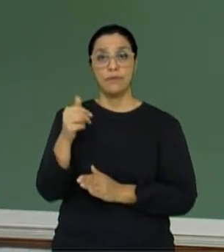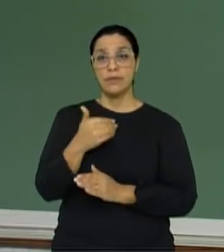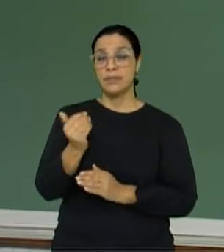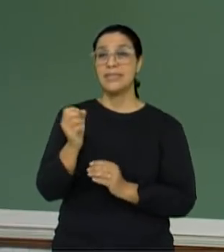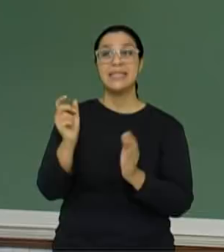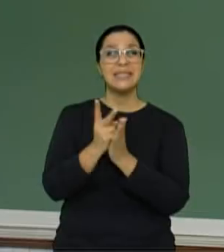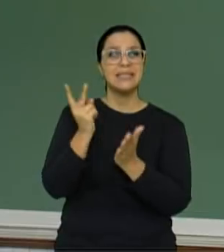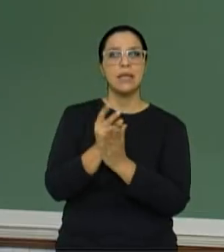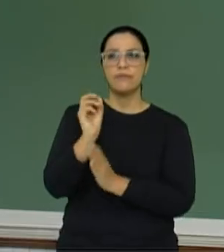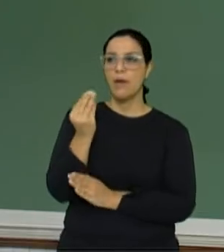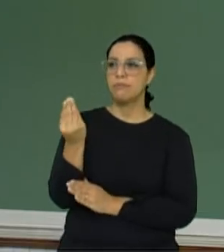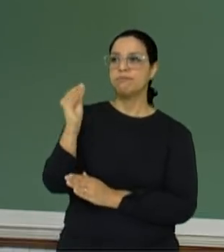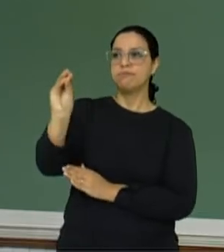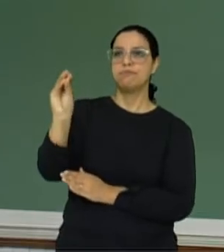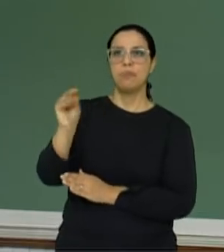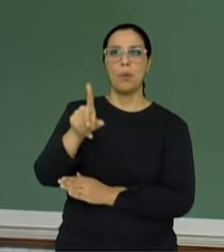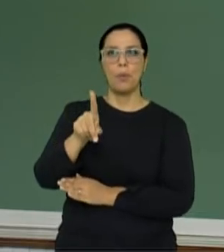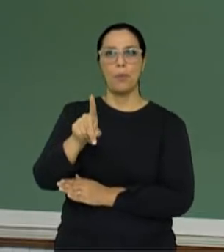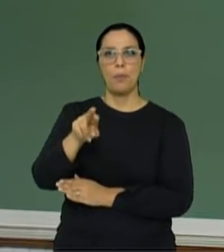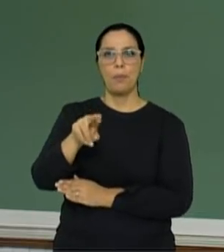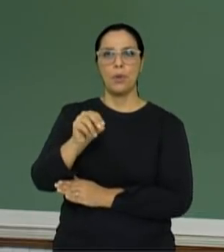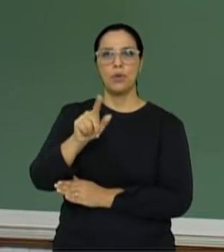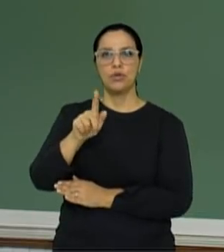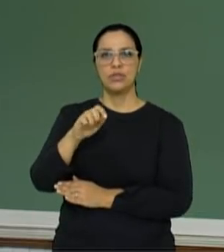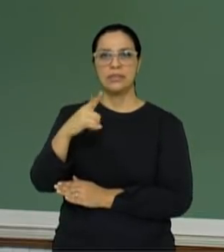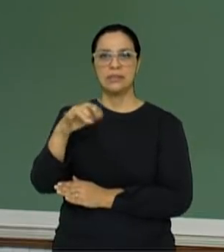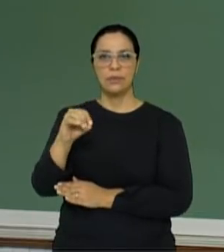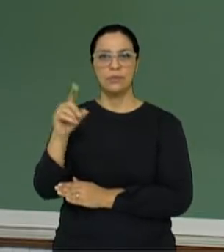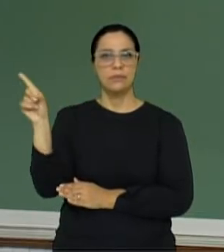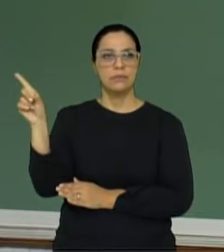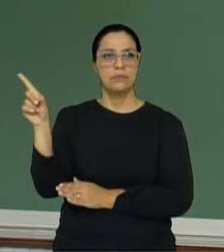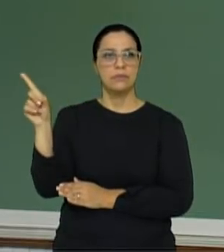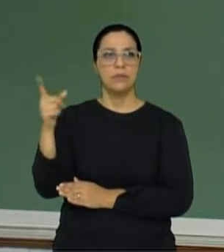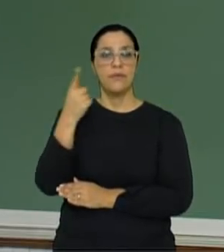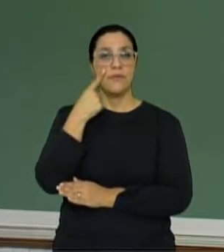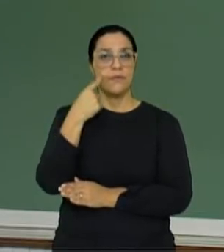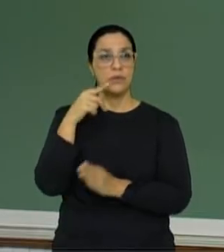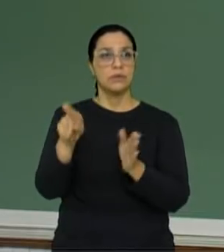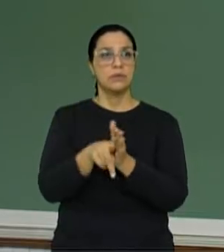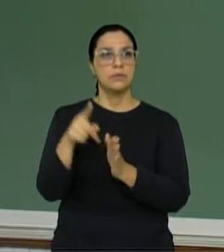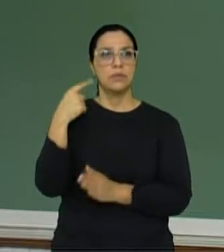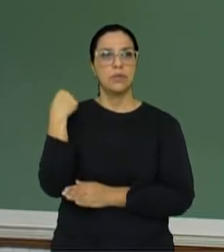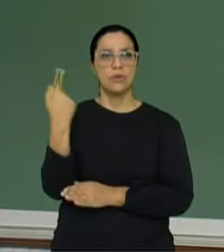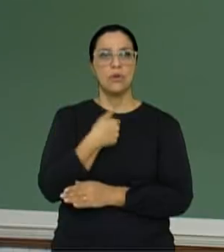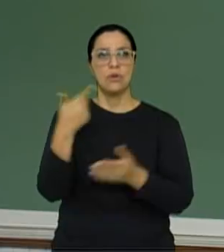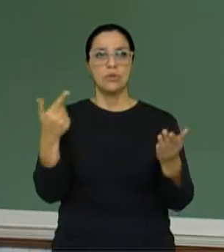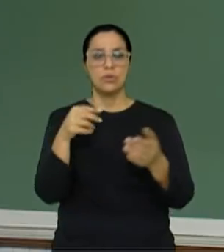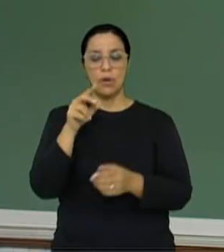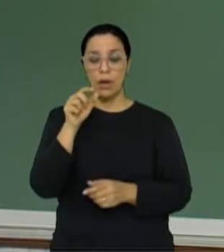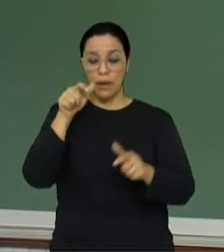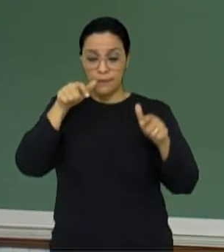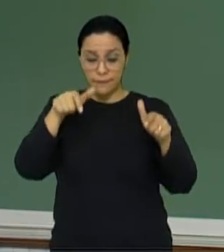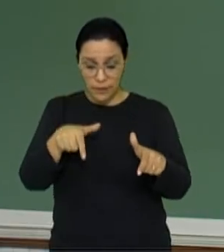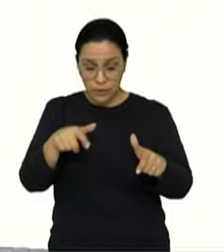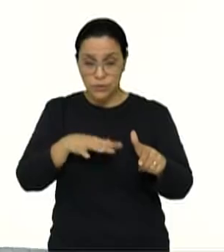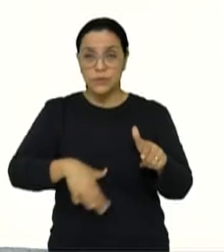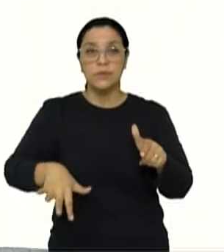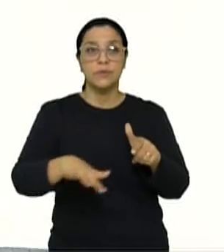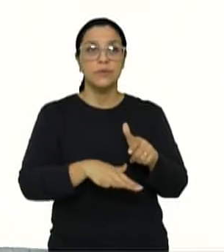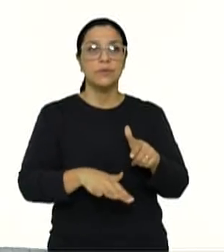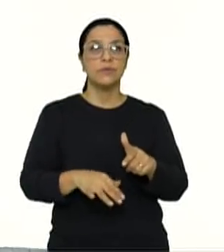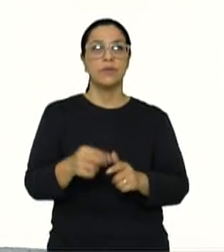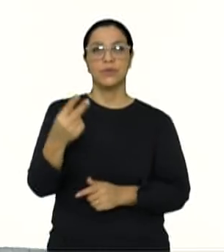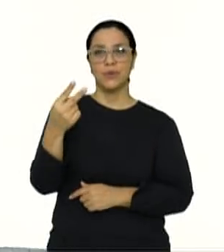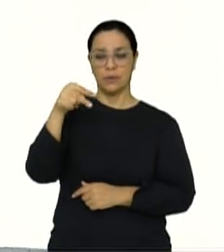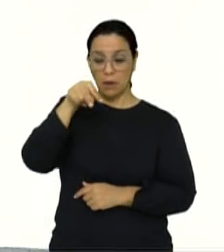na projeção sempre. E a vista superior, a hora que eu enxergo aqui de cima para baixo, o que eu vou enxergar vai ser exatamente isso. Concorda